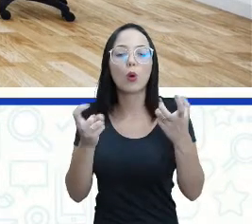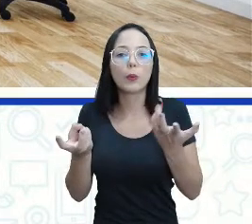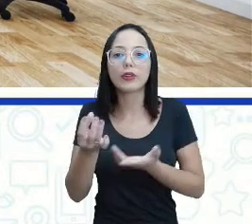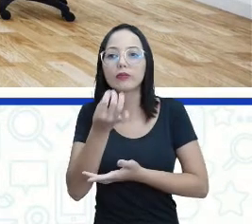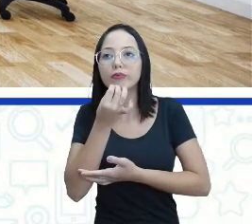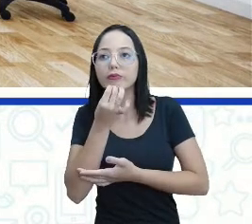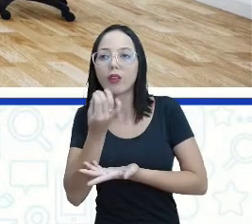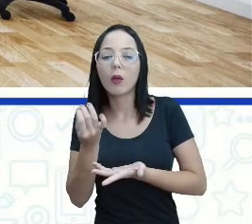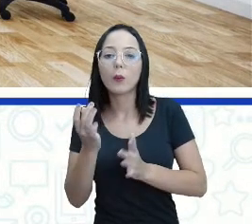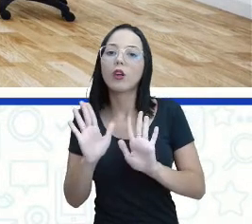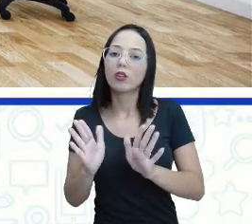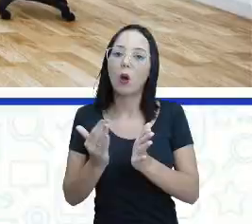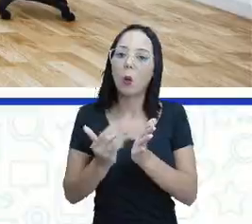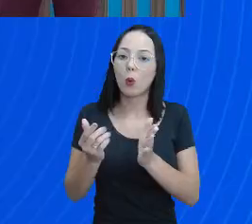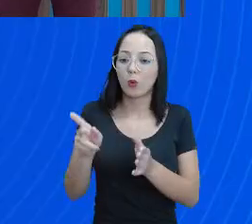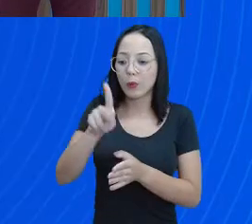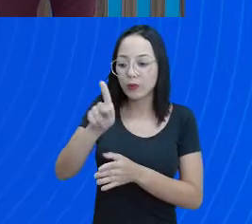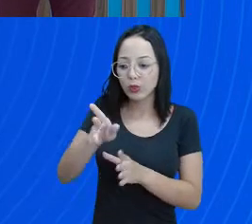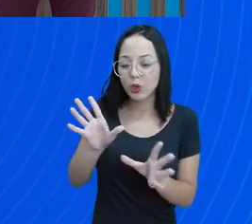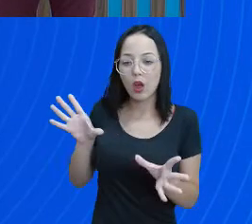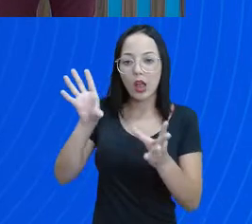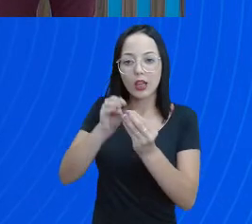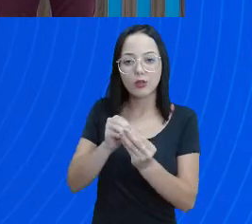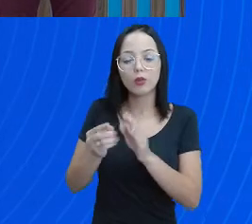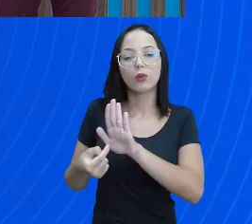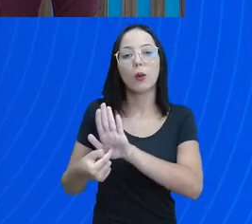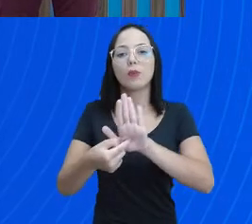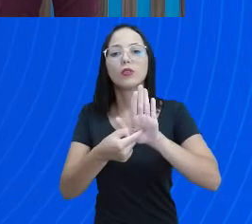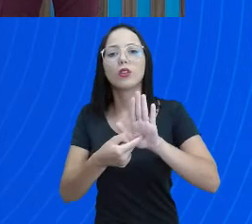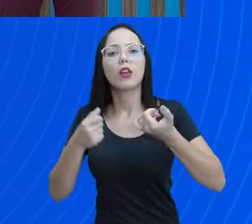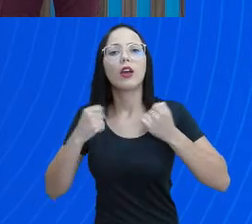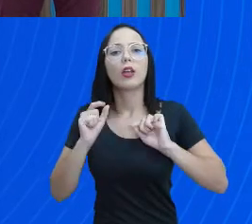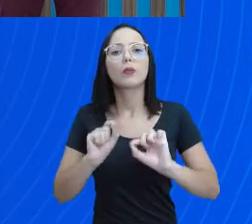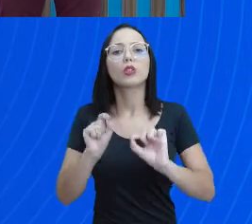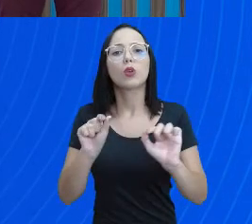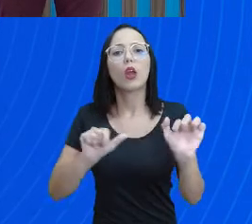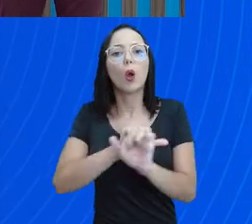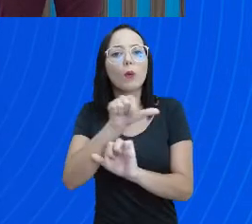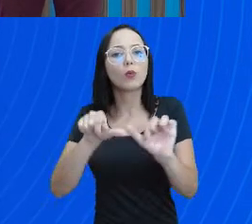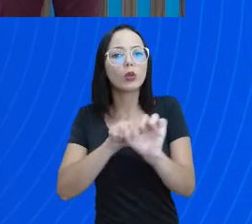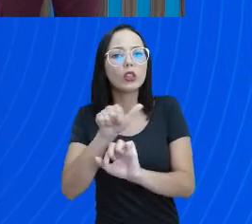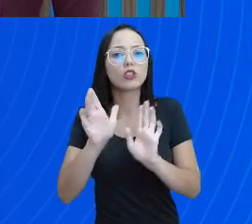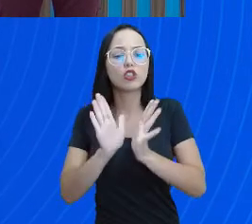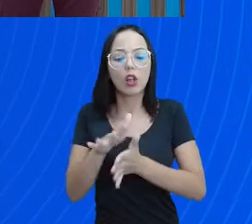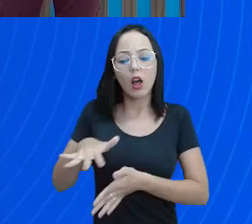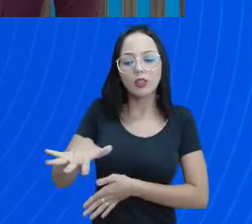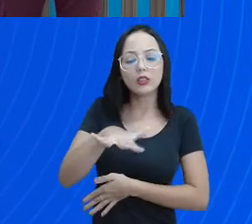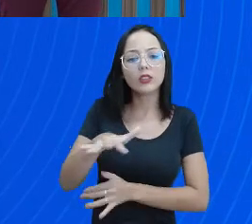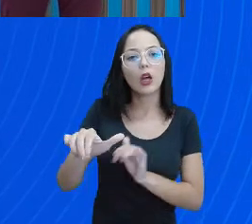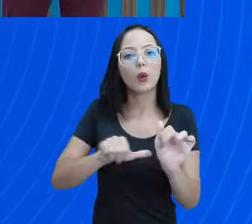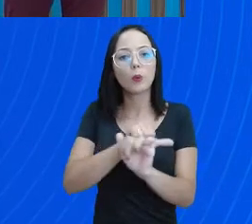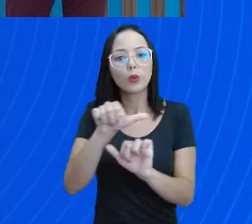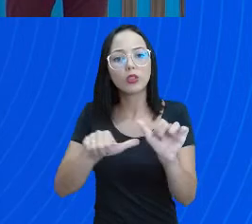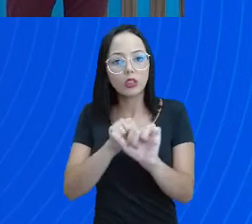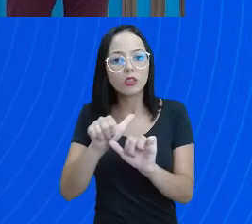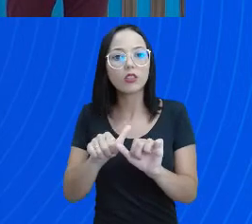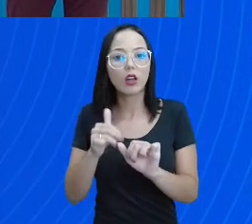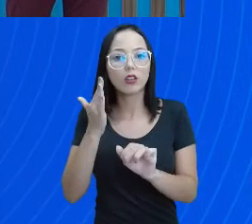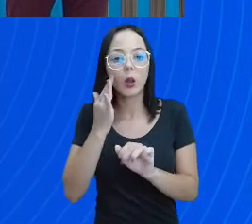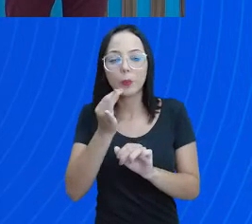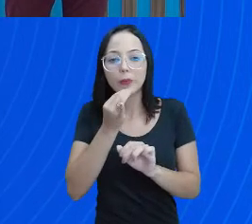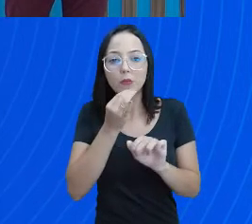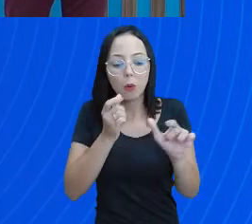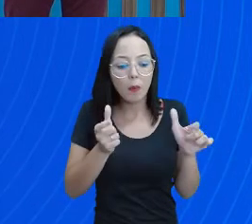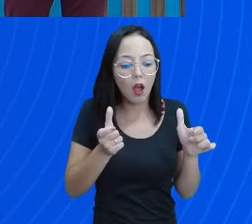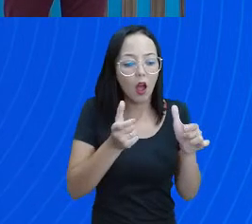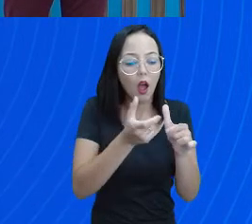dessa questão. Então, ele fez esse resumo mostrando para vocês que era necessário uma mudança de cenário, tá? Partir da pequena produção, aquela